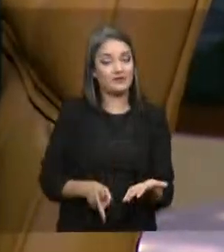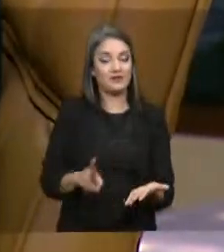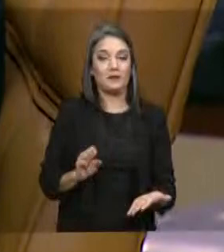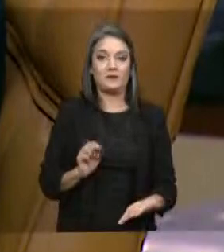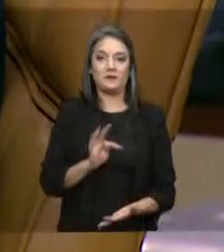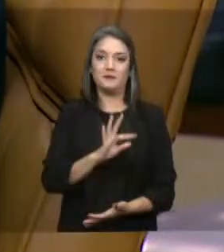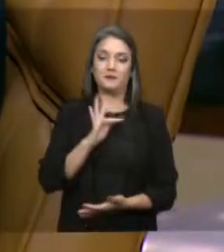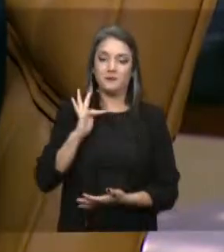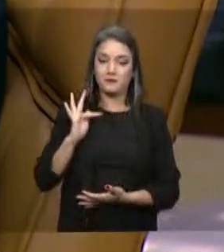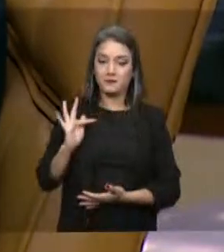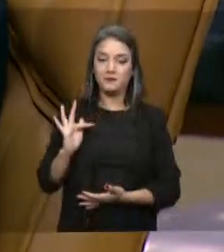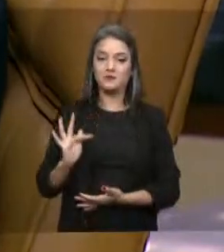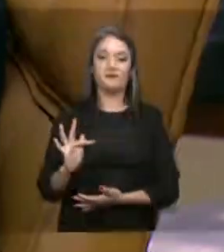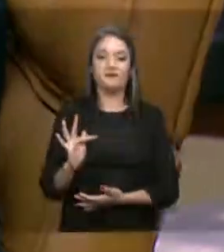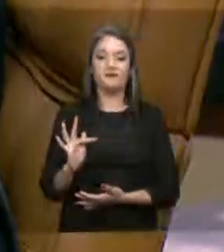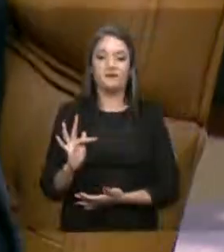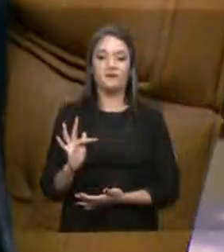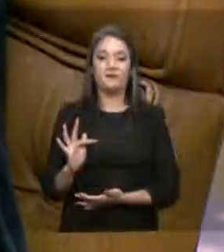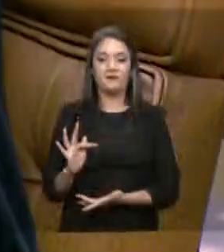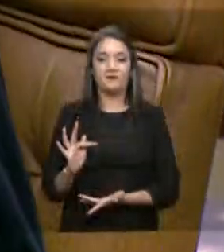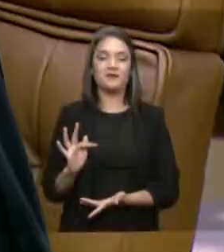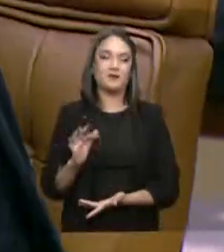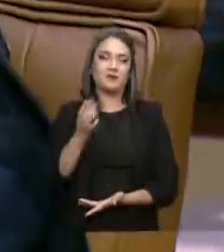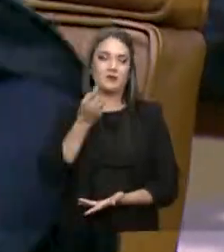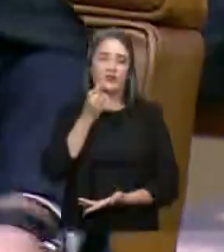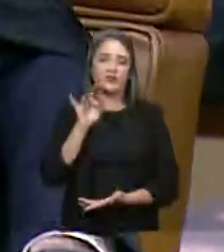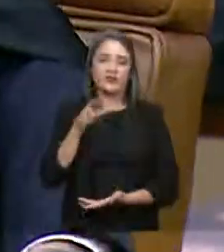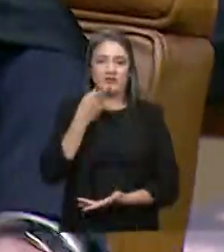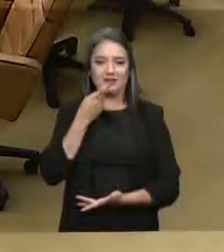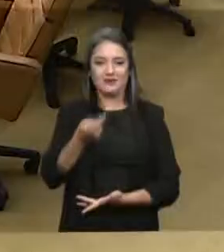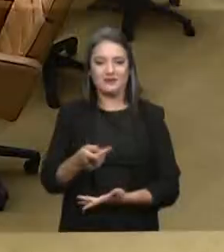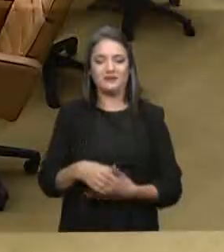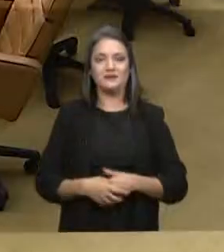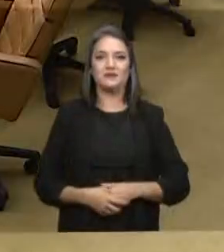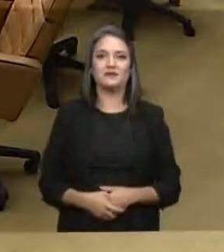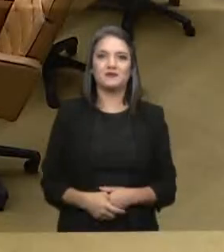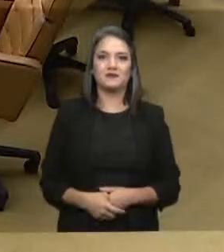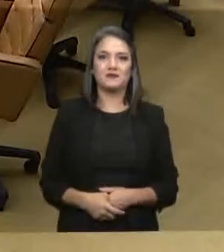do próprio Supremo Tribunal Federal eu queria fazer esse registro